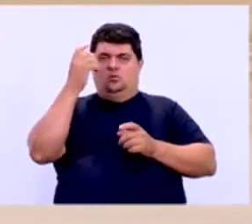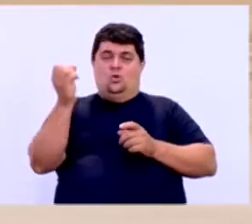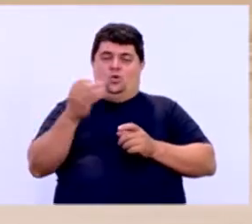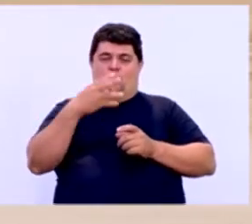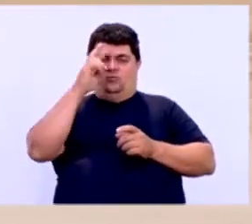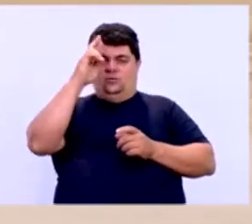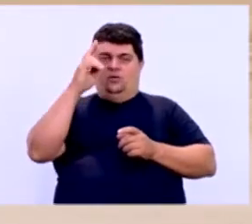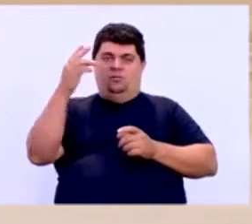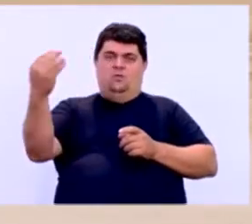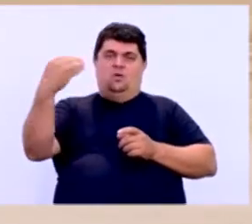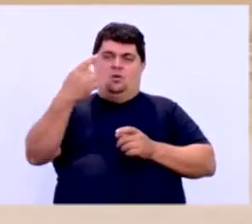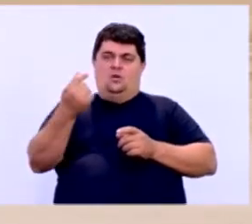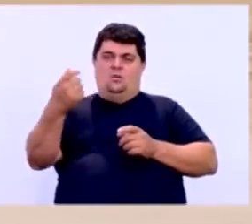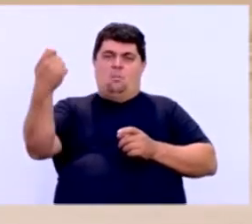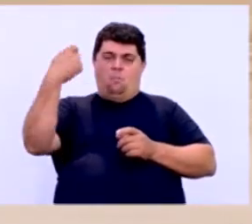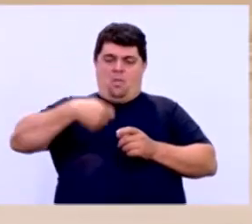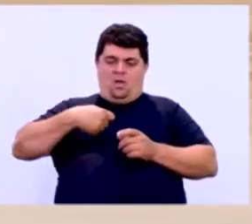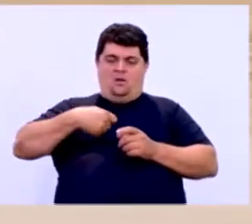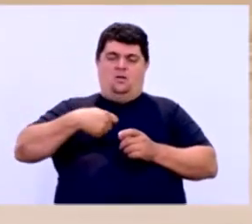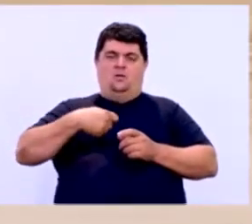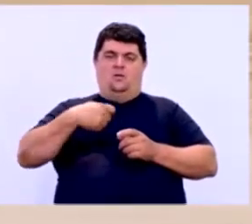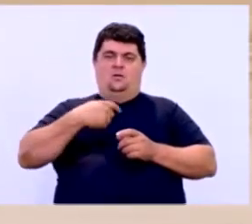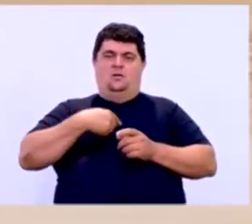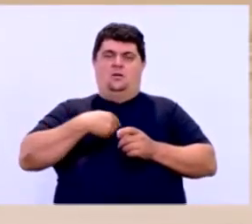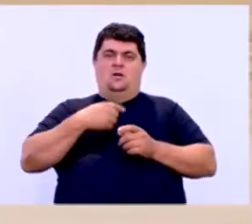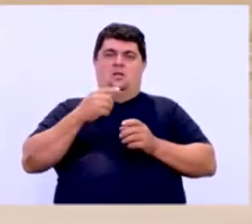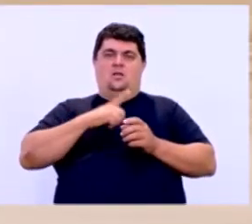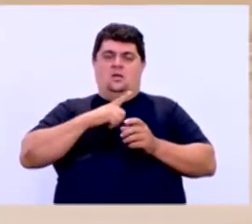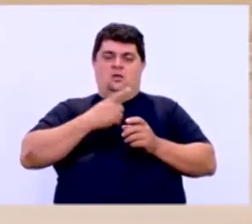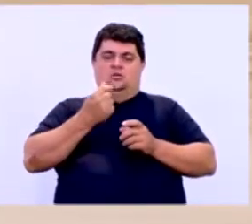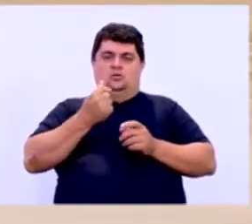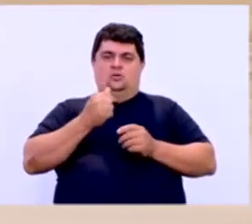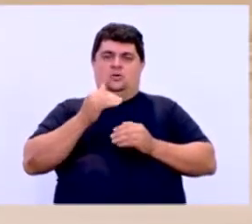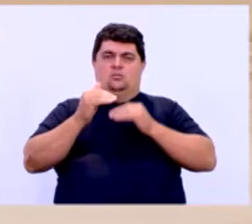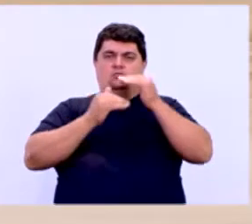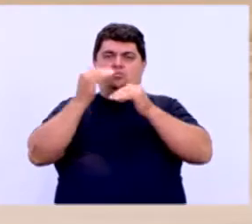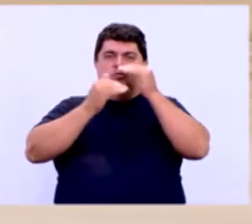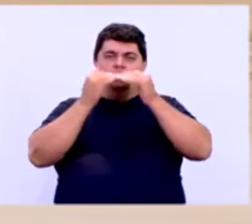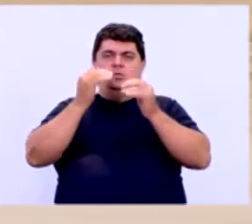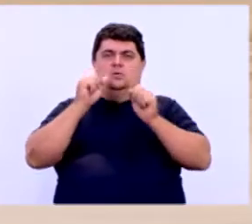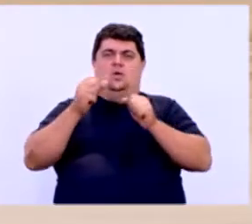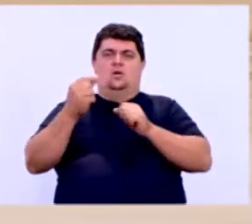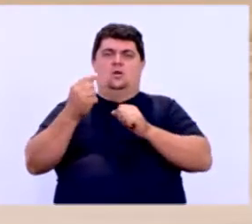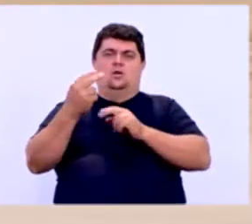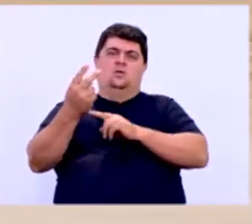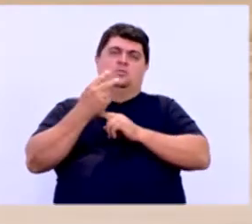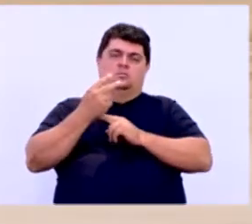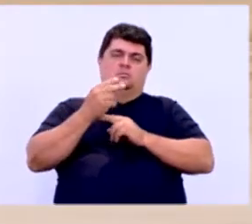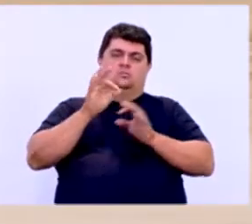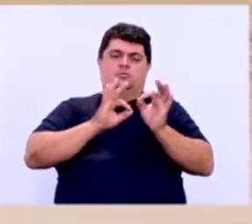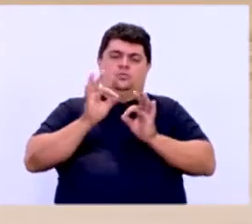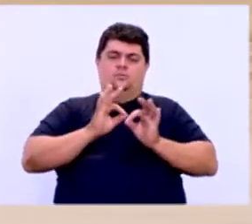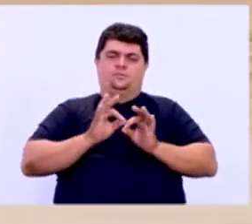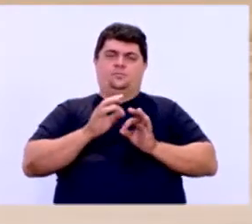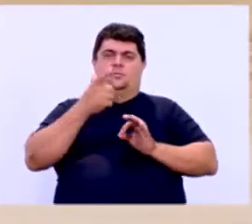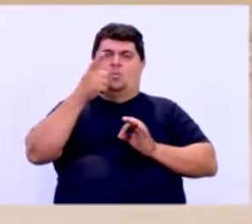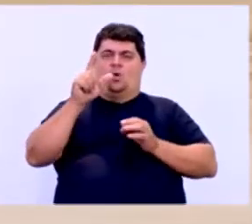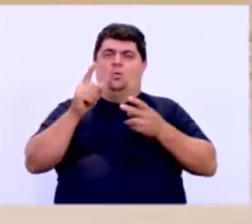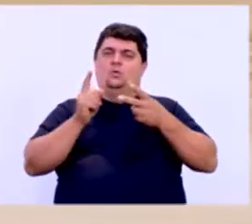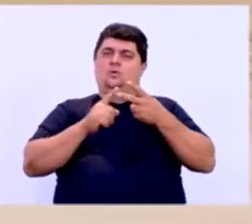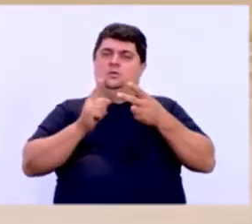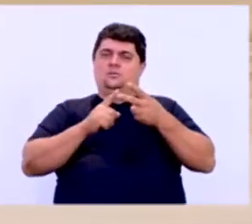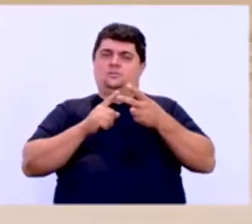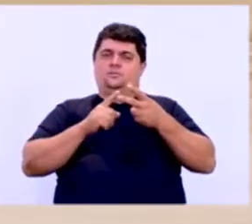valor na empresa. Isso. Tem esse lucro em cima. Esse lucro e pode fazer financiamentos com esse recurso. A outra forma seria